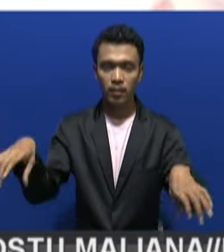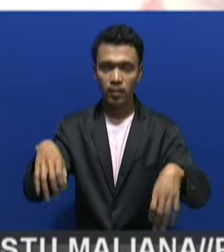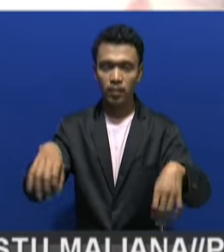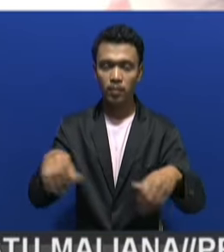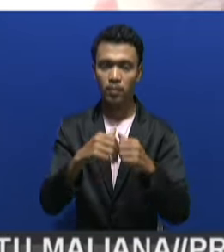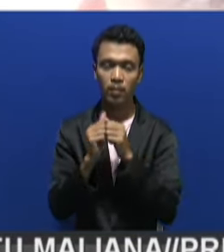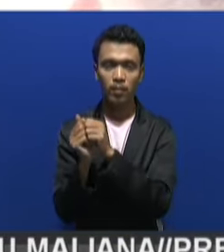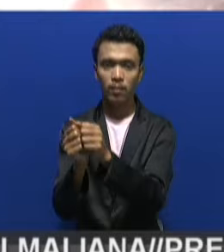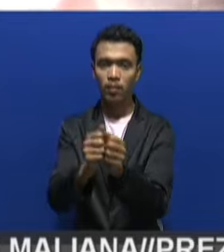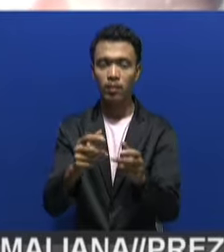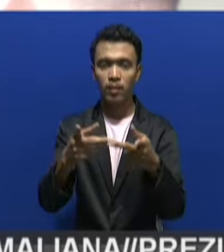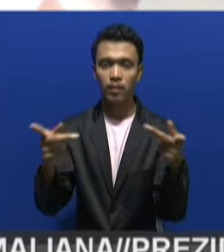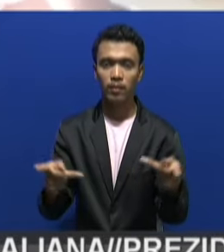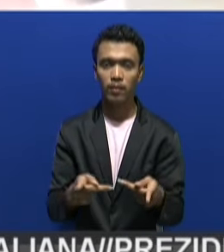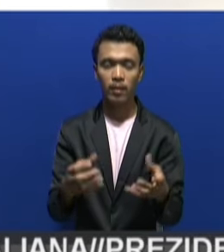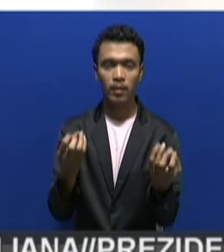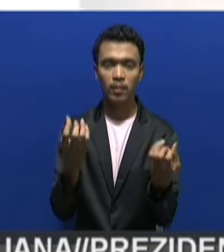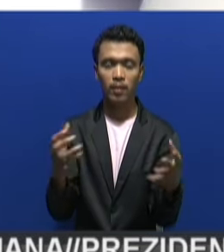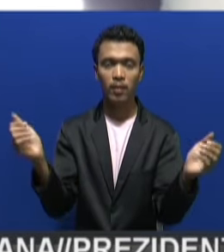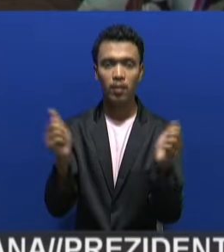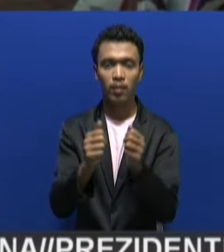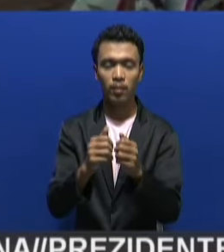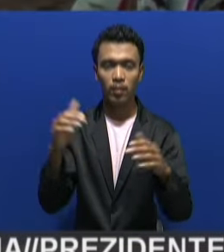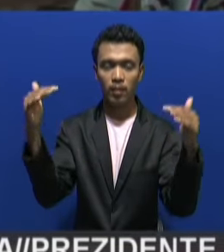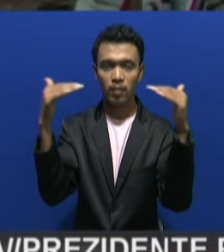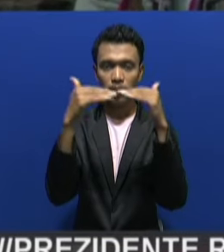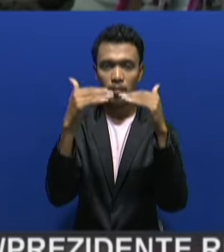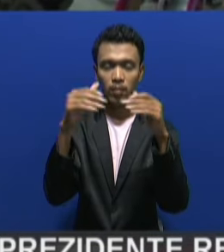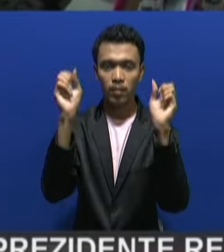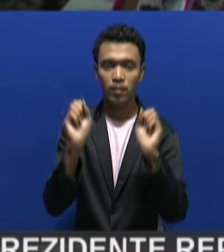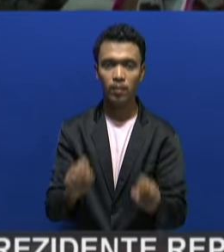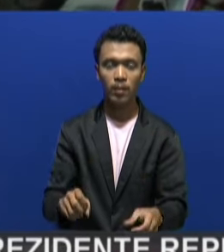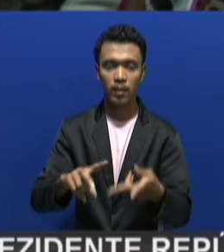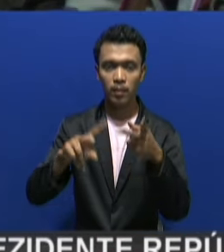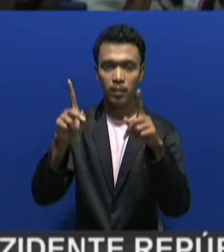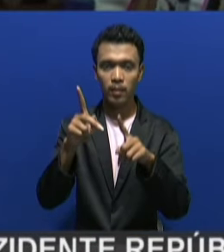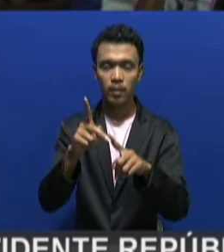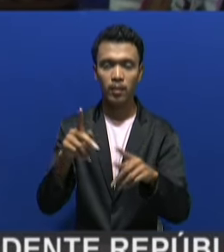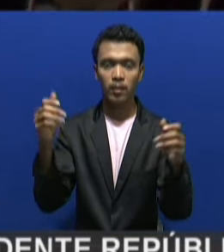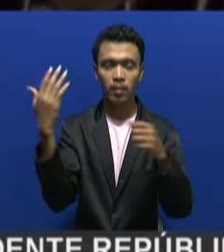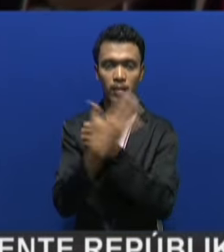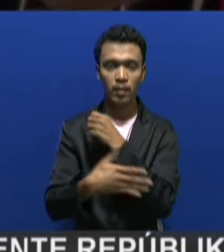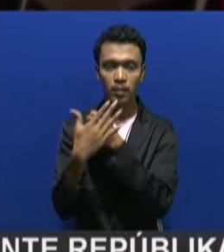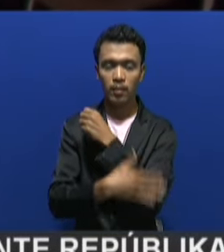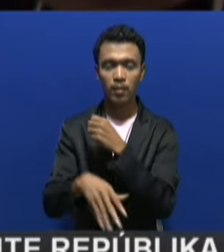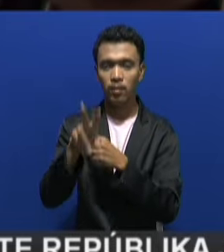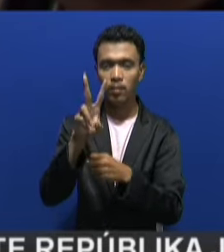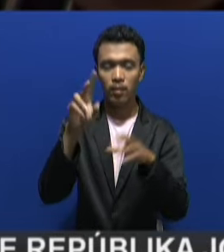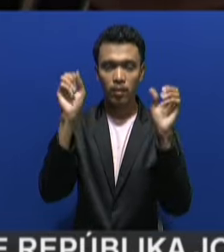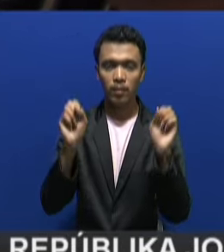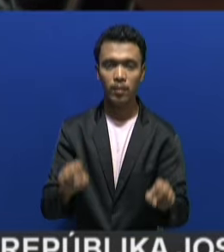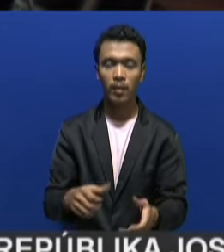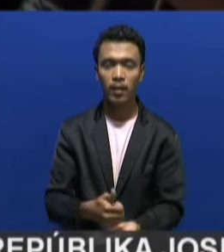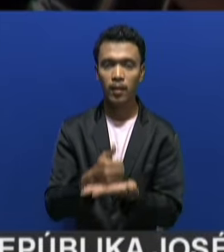o setor oioin, também o encontro oficial ne. Bele hametin relação entre nação rua atu bele